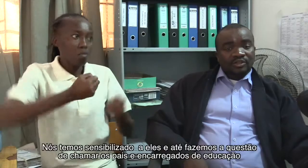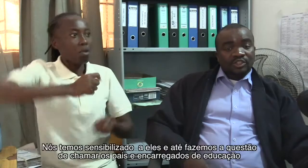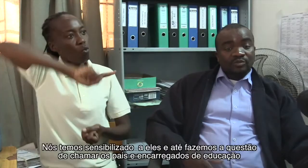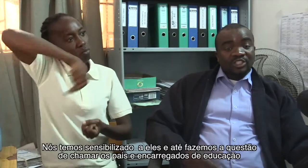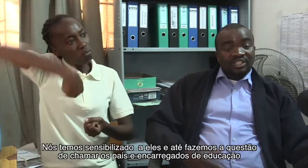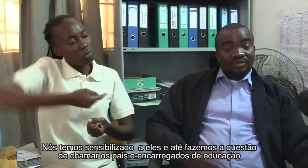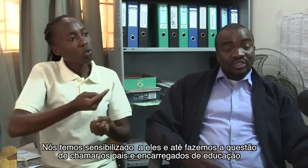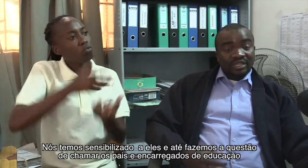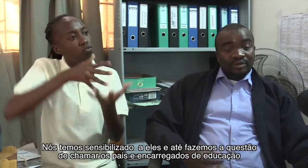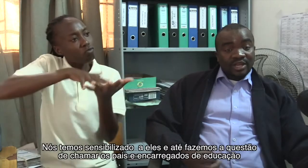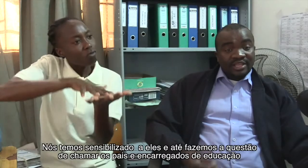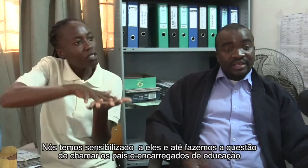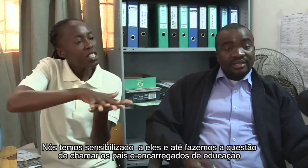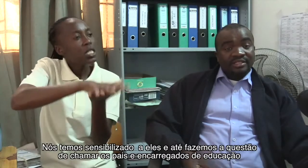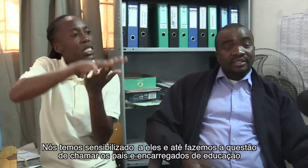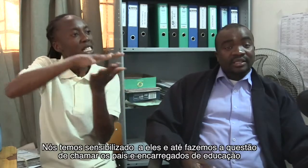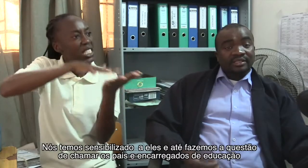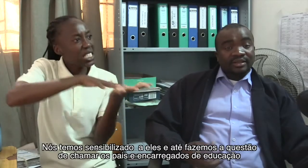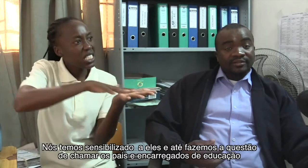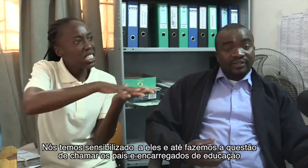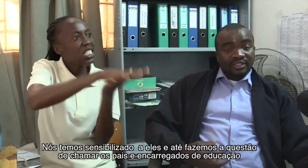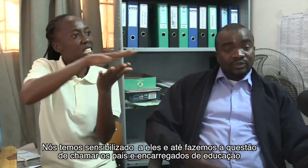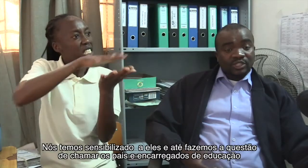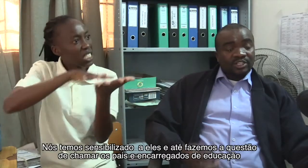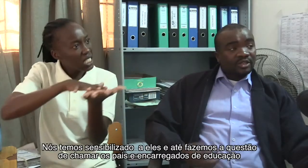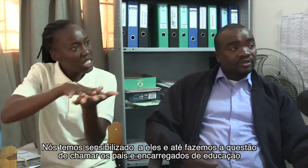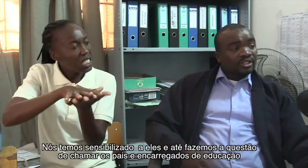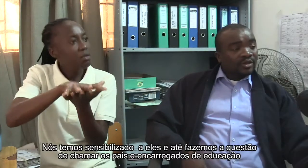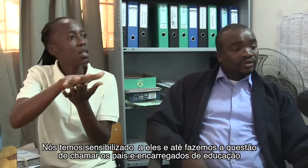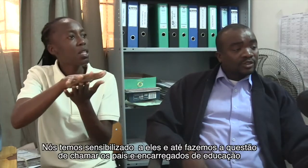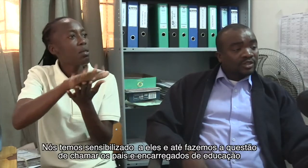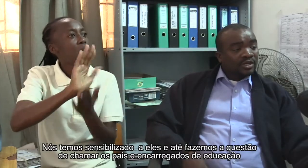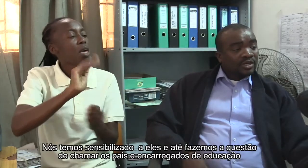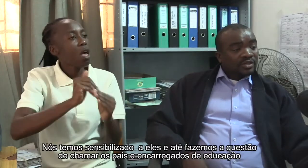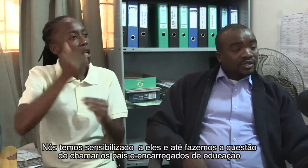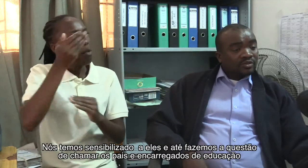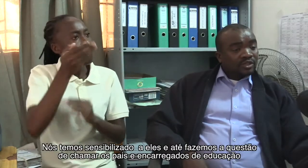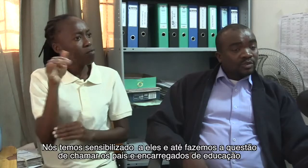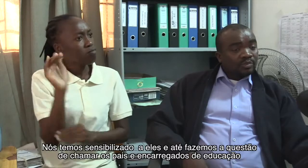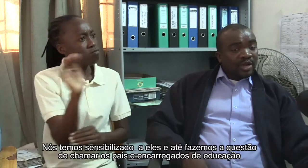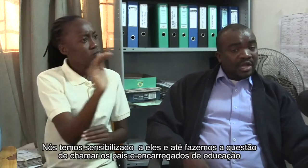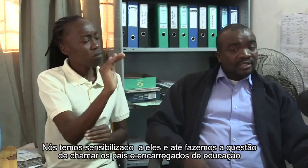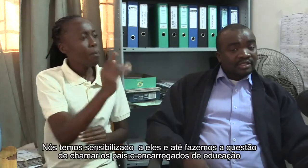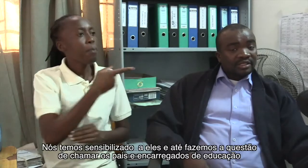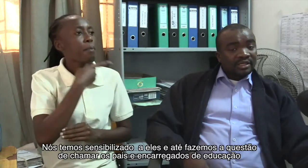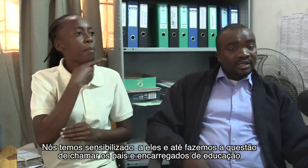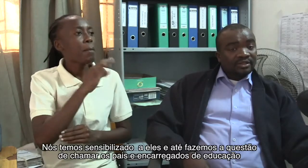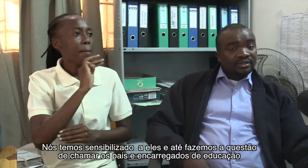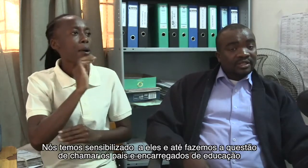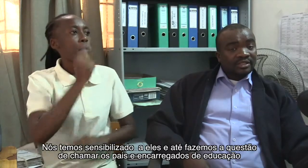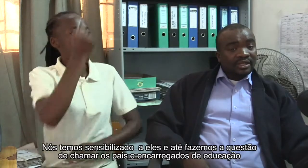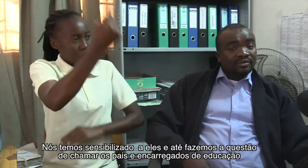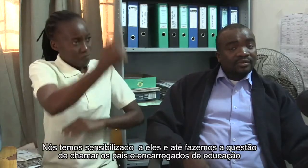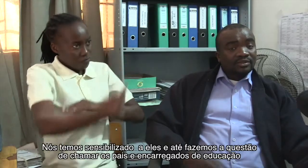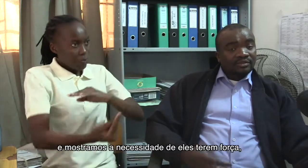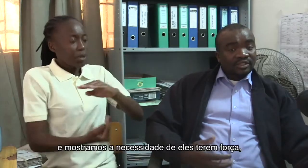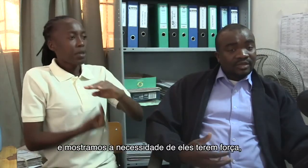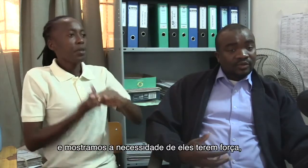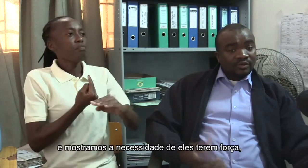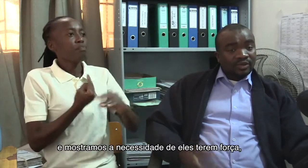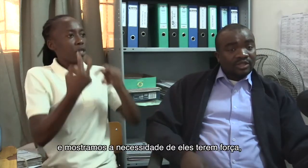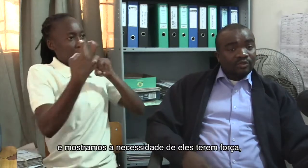Nós temos sensibilizado a eles, até fazemos a questão de chamar os seus pais encarregados de educação,